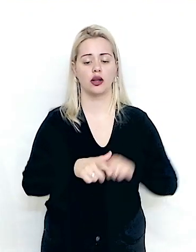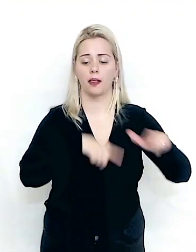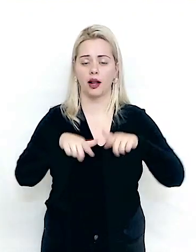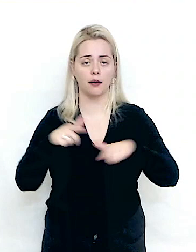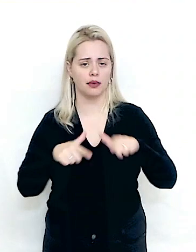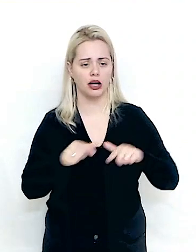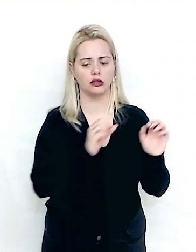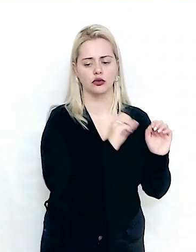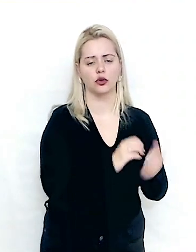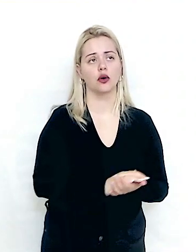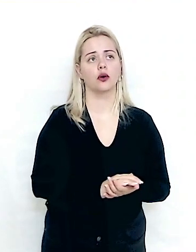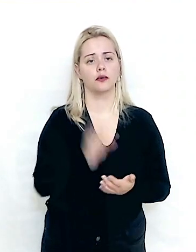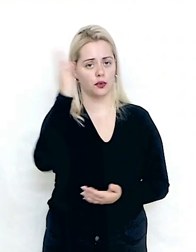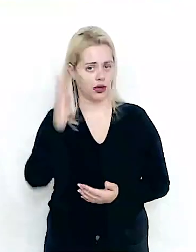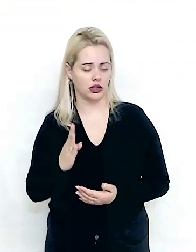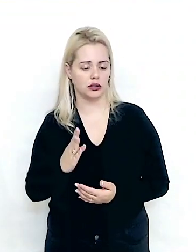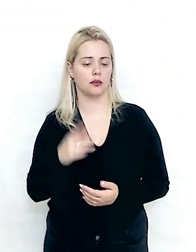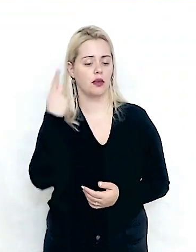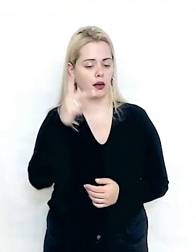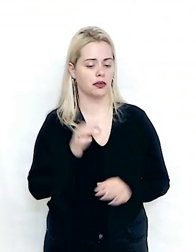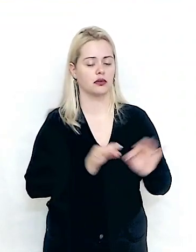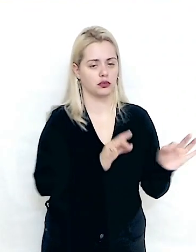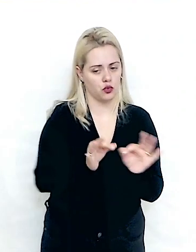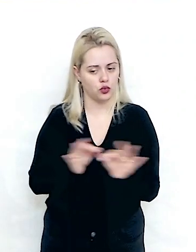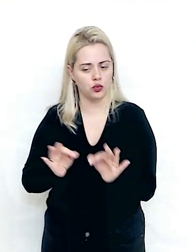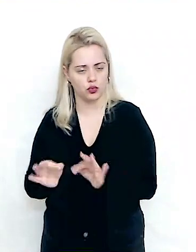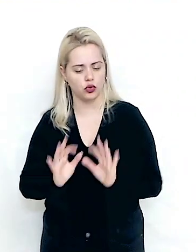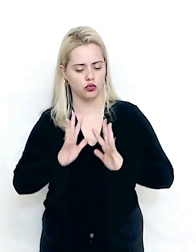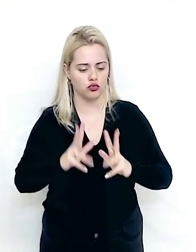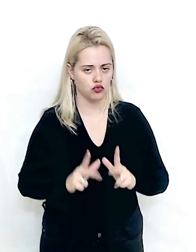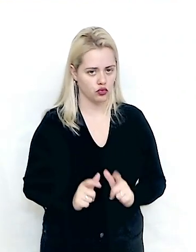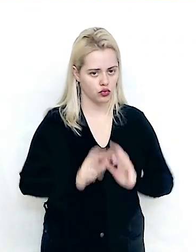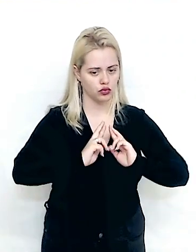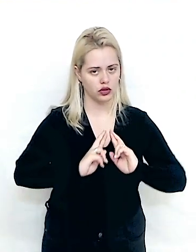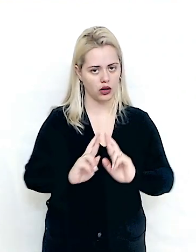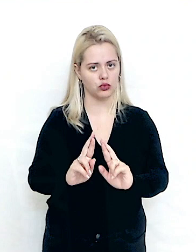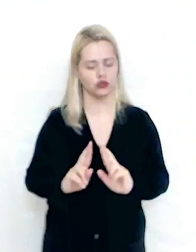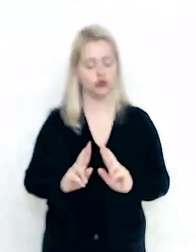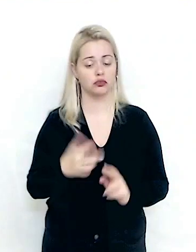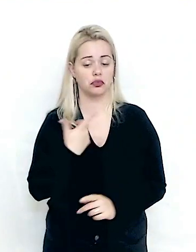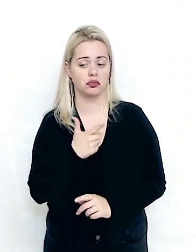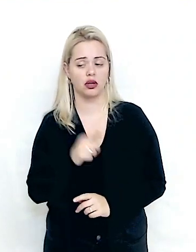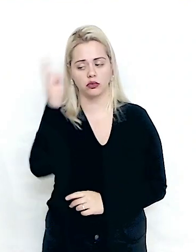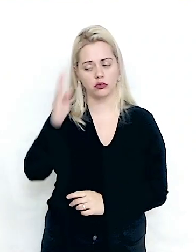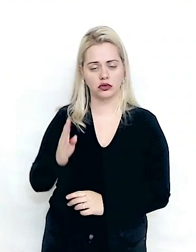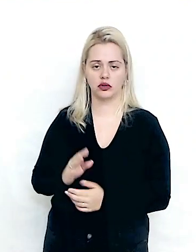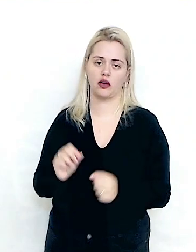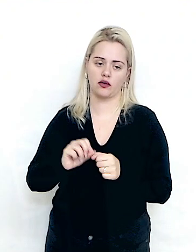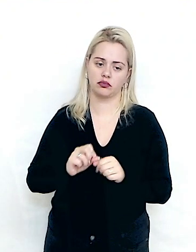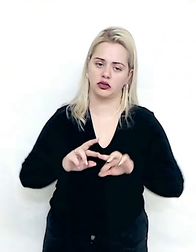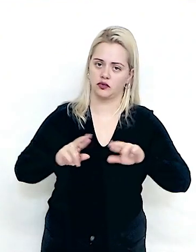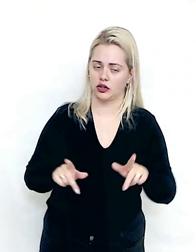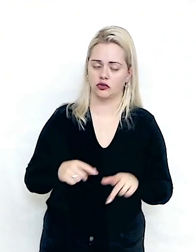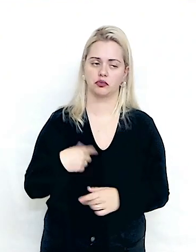do planeta. Aí a mobilização desses recursos, que não tem outra organização brasileira que disponha disso, né, até